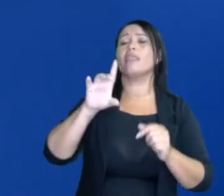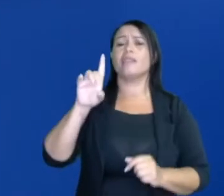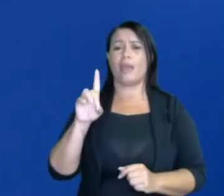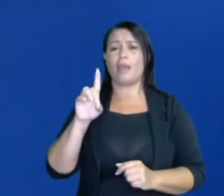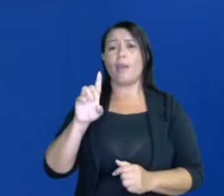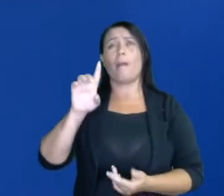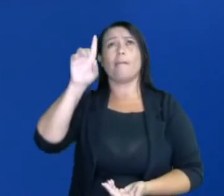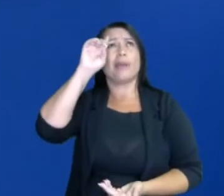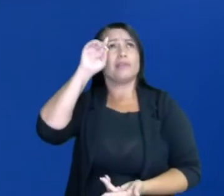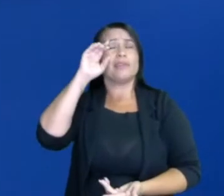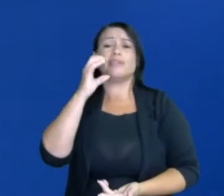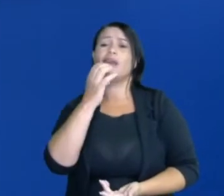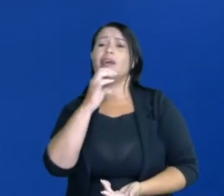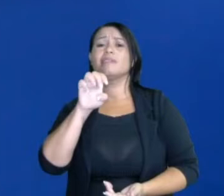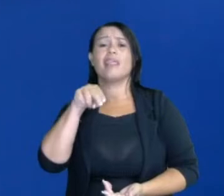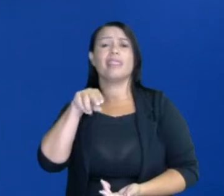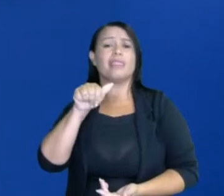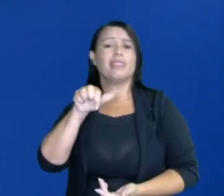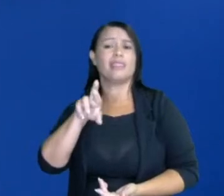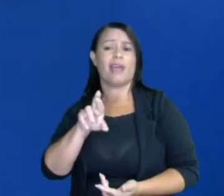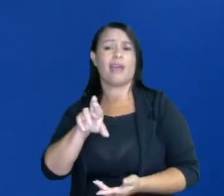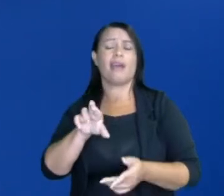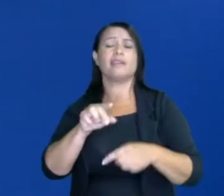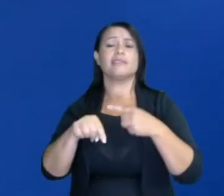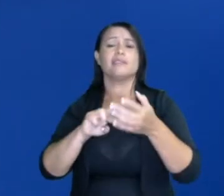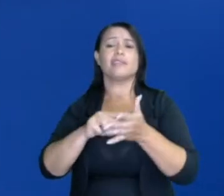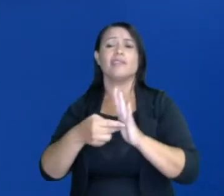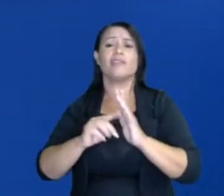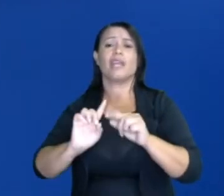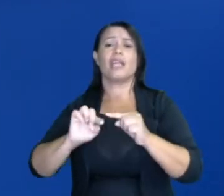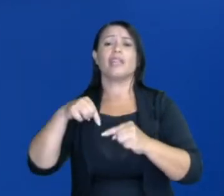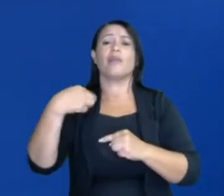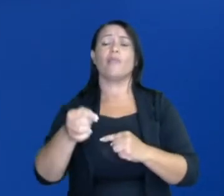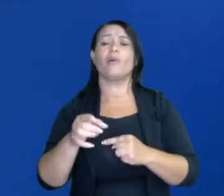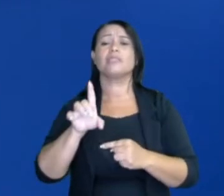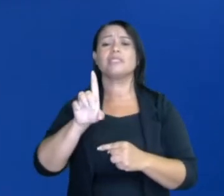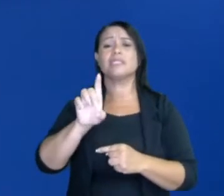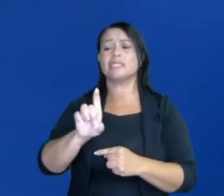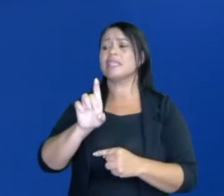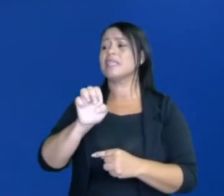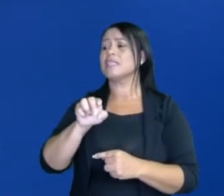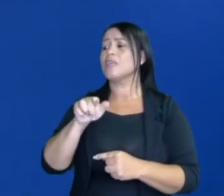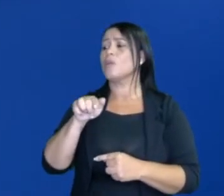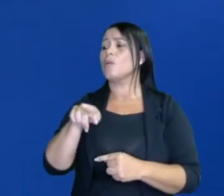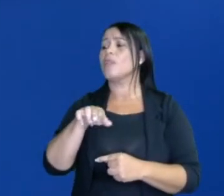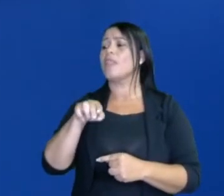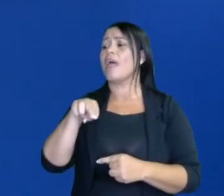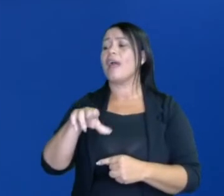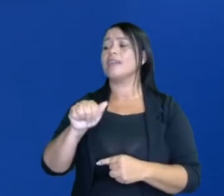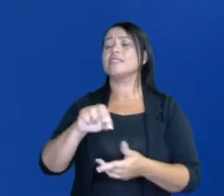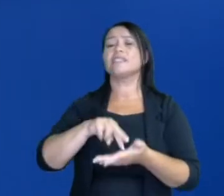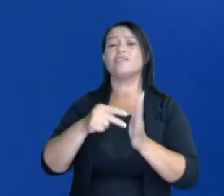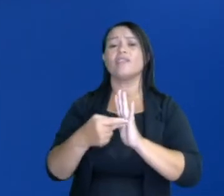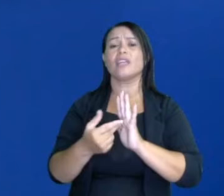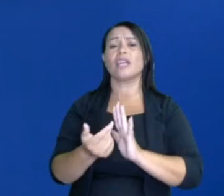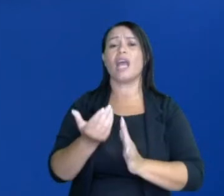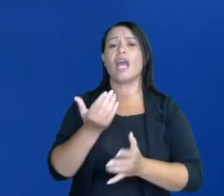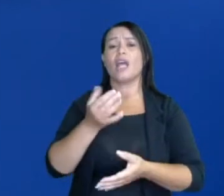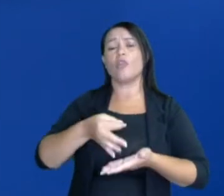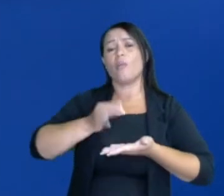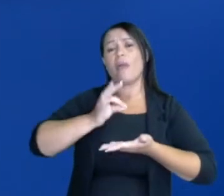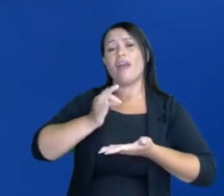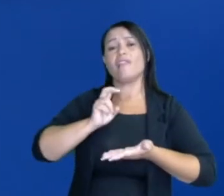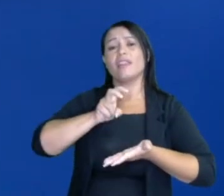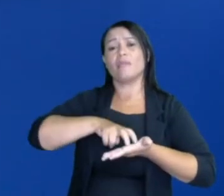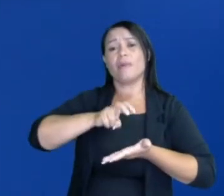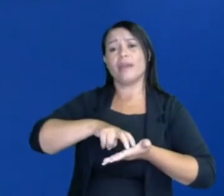a dia, cenar, que é jantar, vem depois. E desayunar, que é tomar café da manhã, vem antes. Então o texto fala